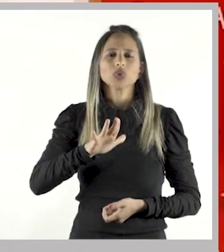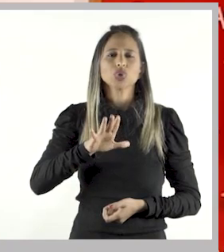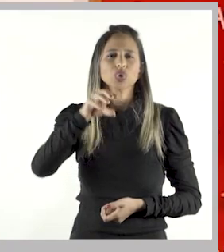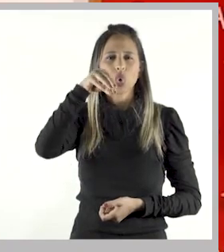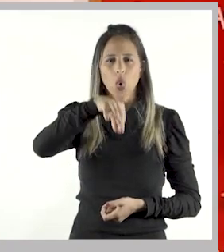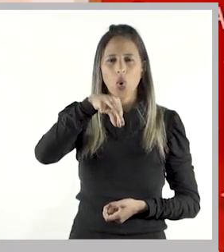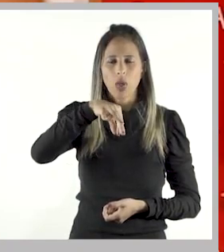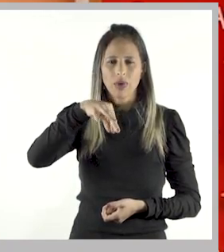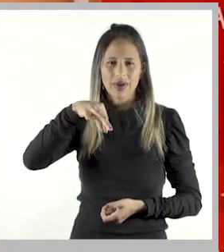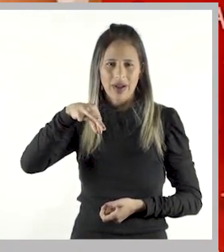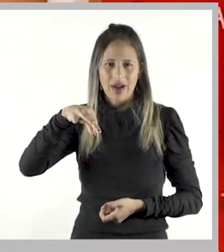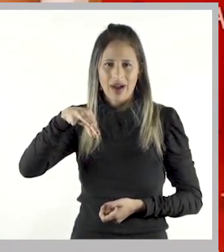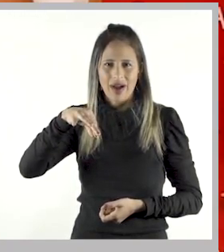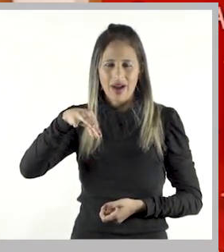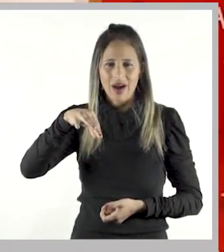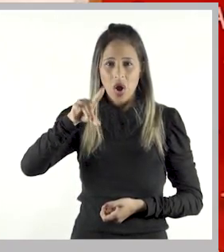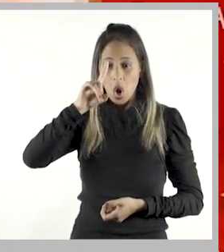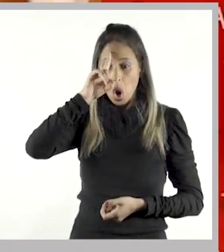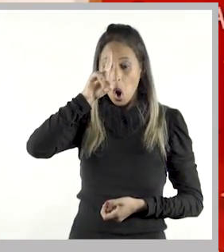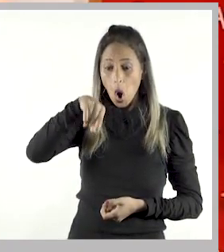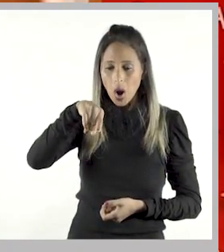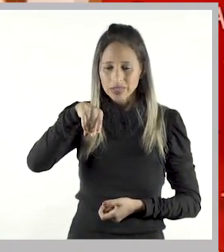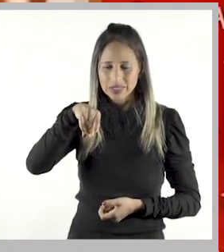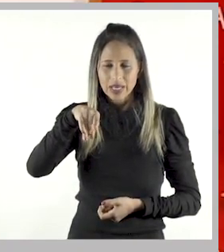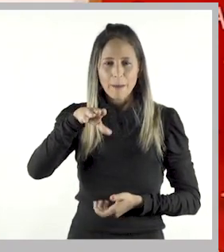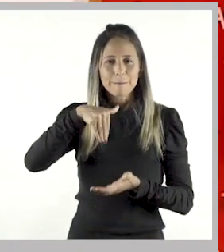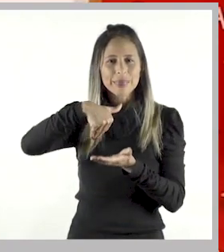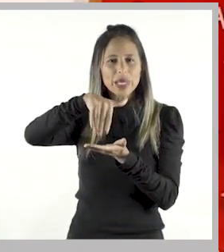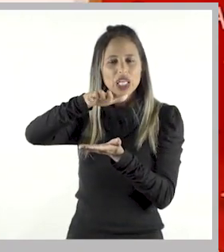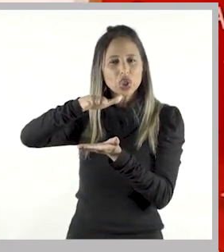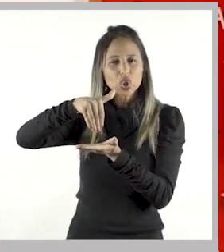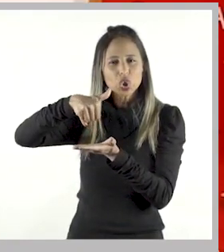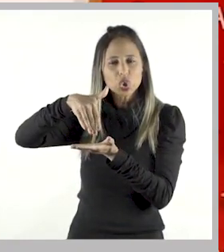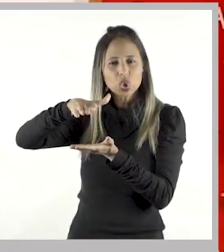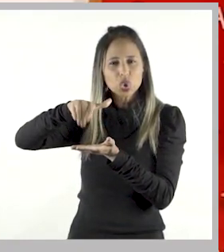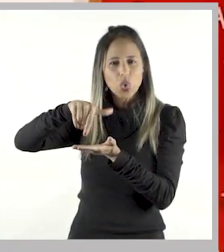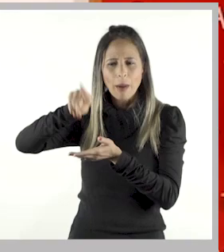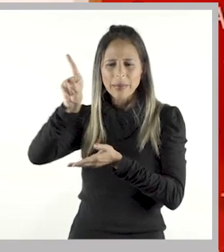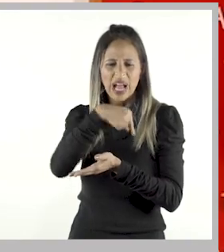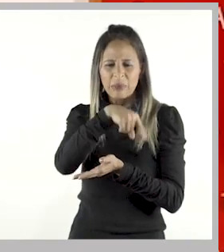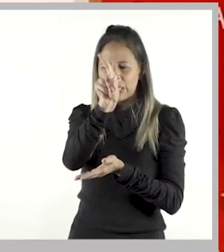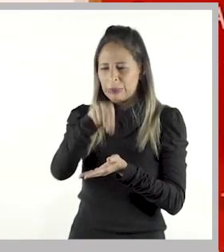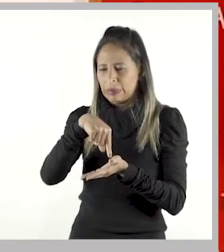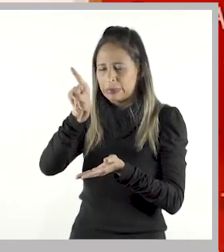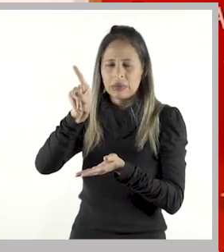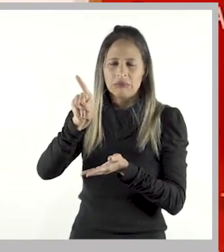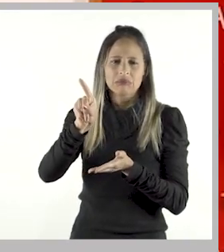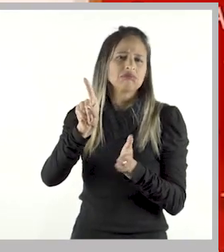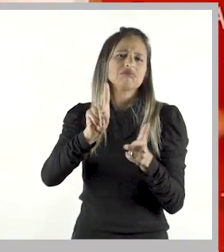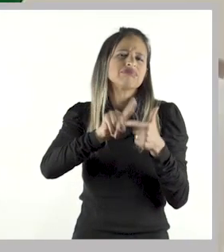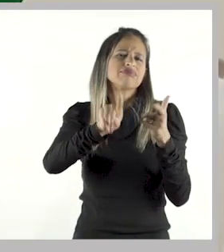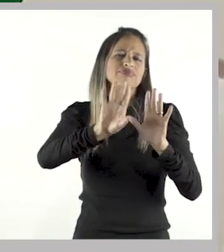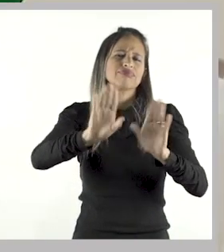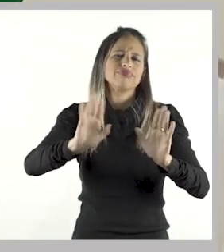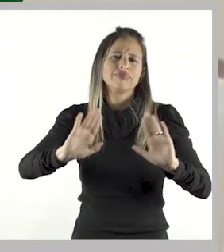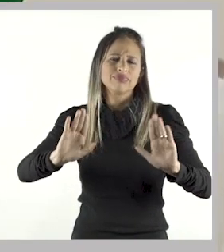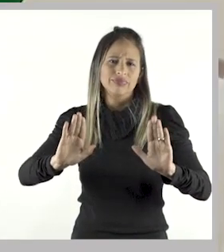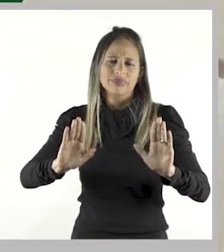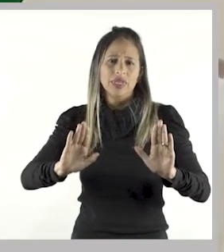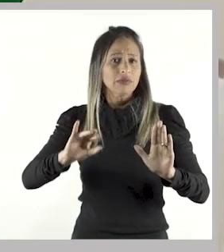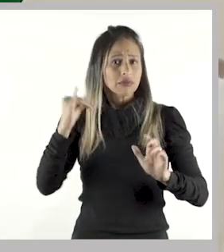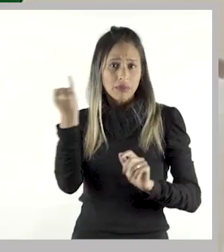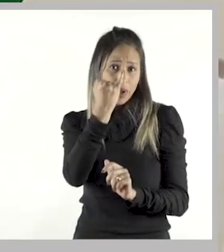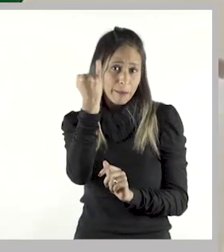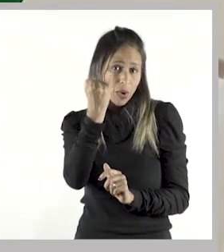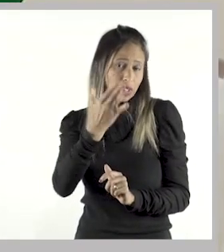ordem na pintura, no sentido de o pincel ir para o lado ou para baixo. Isso aqui não é importante para mim